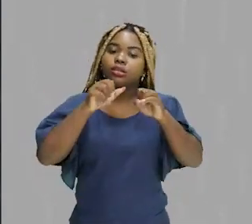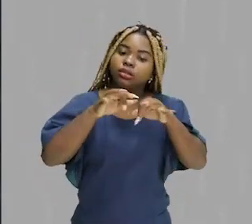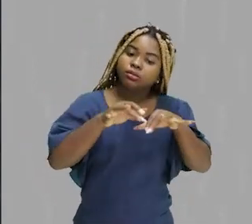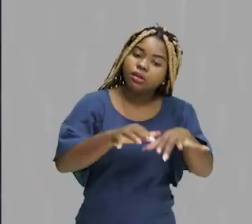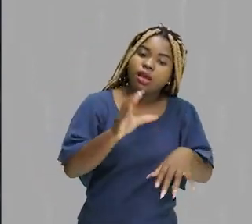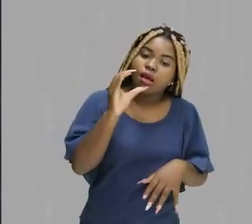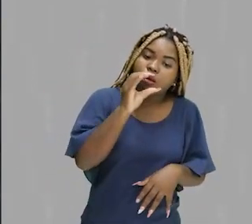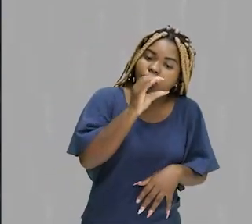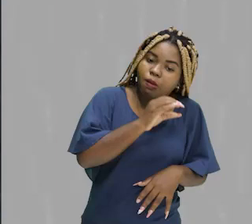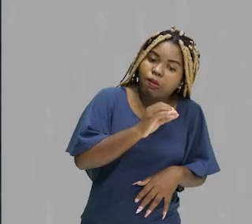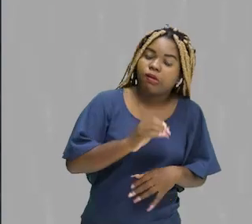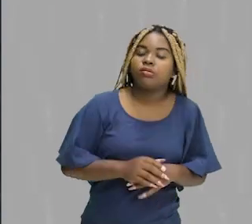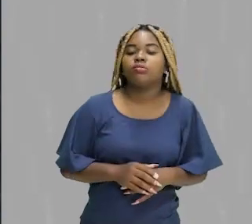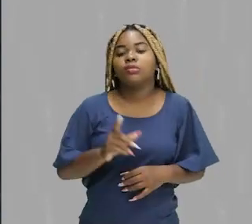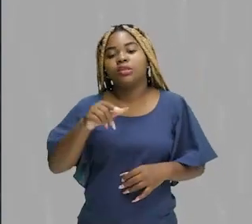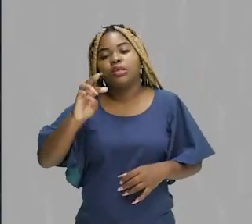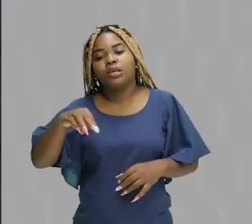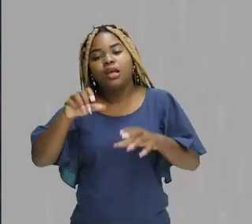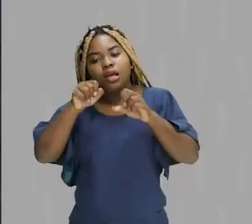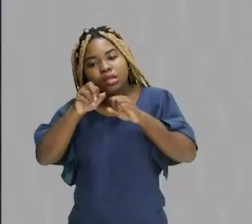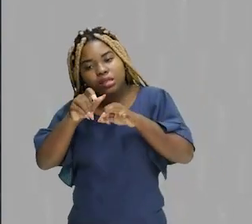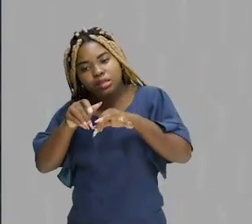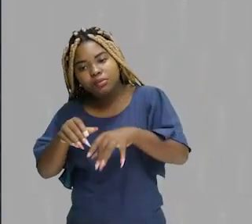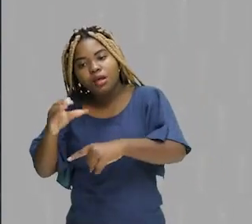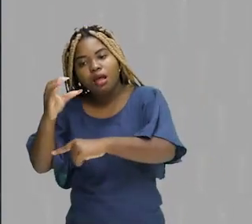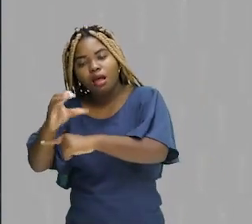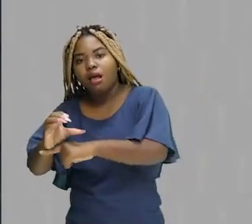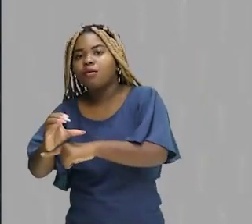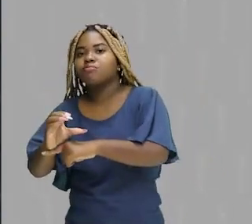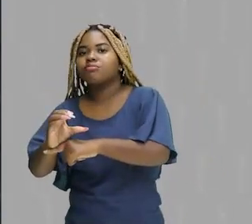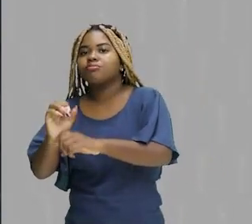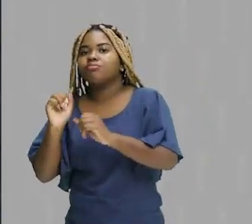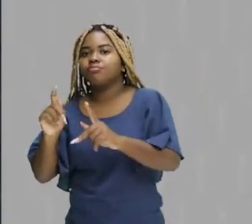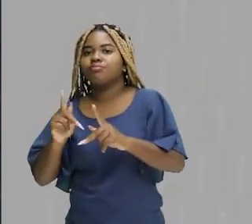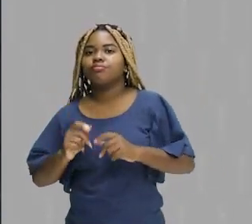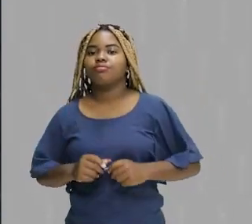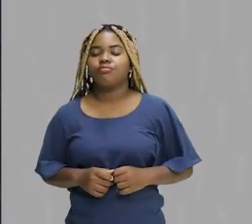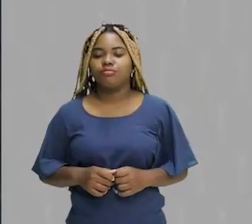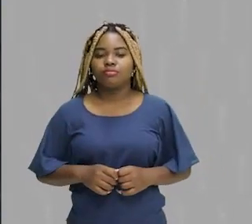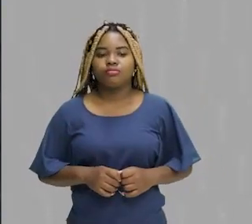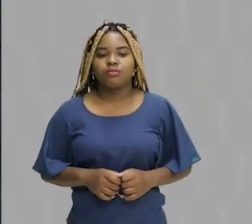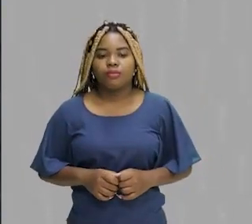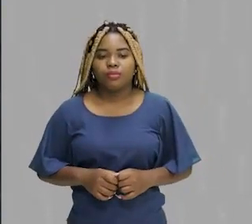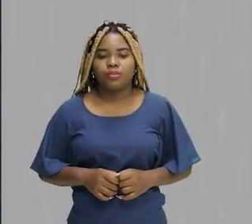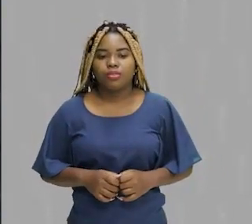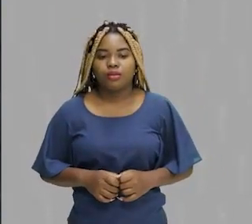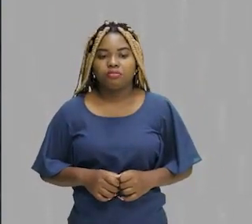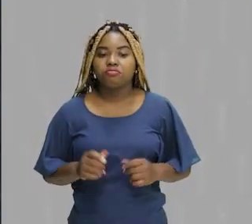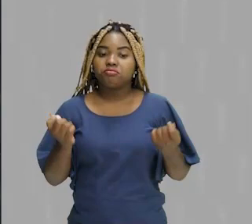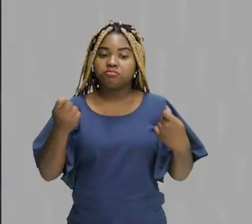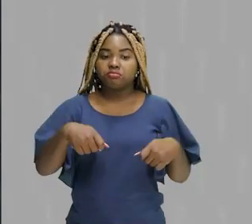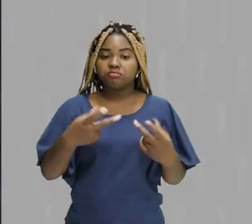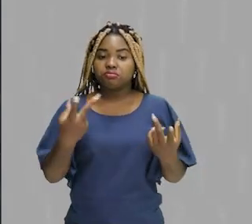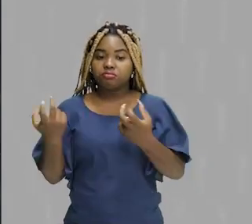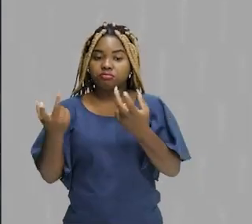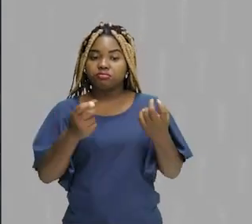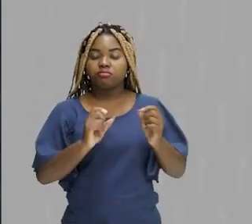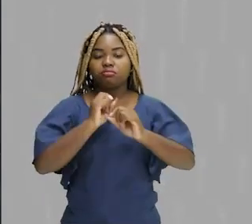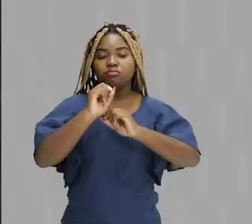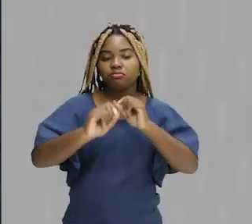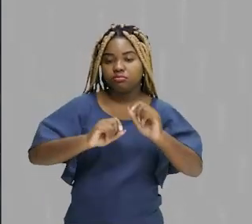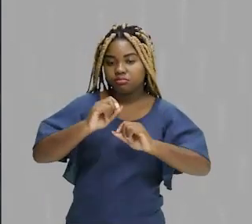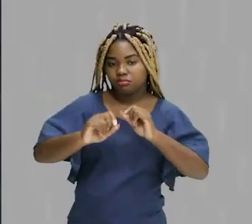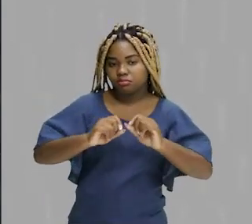calor, quem libera, por exemplo, mais gás carbônico. Show de bola? Então, a gente consegue observar que